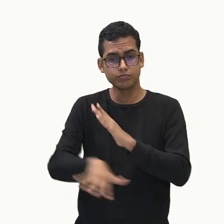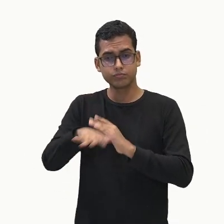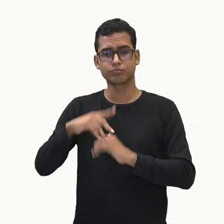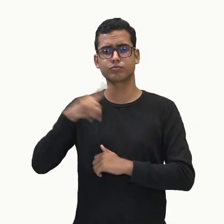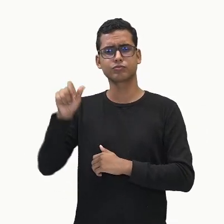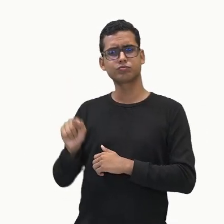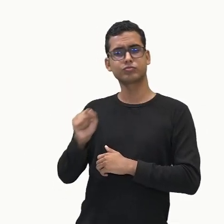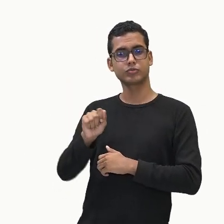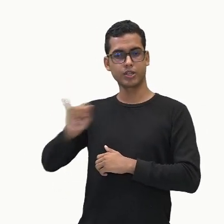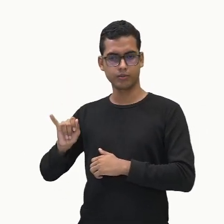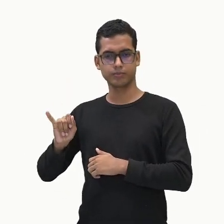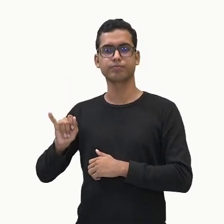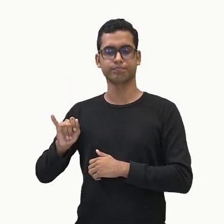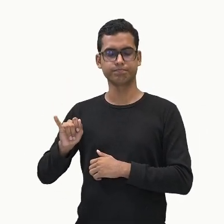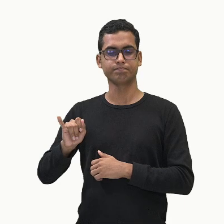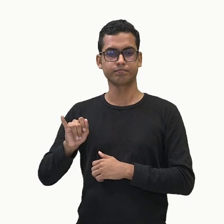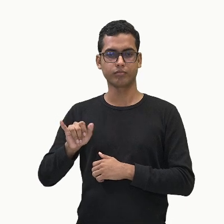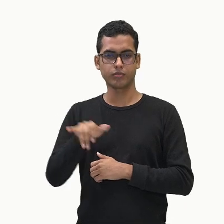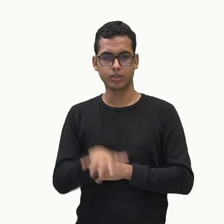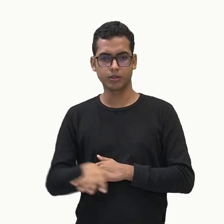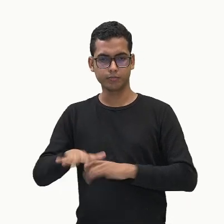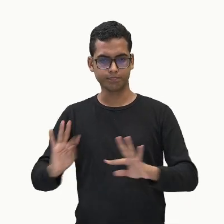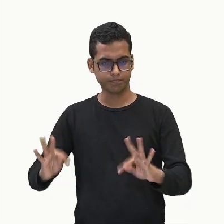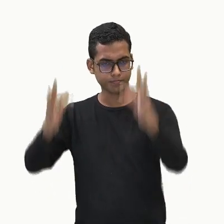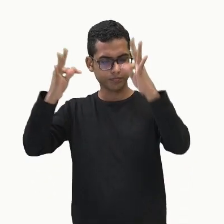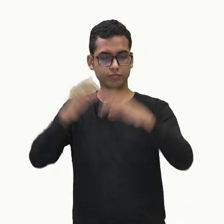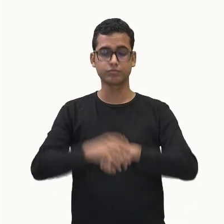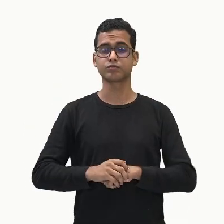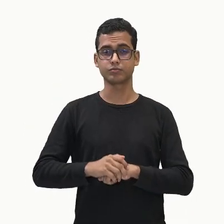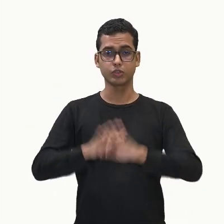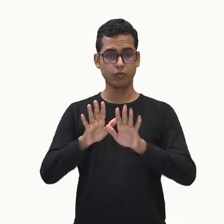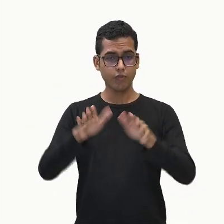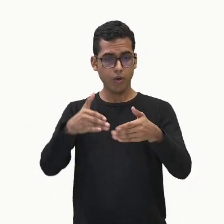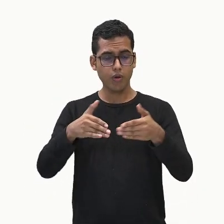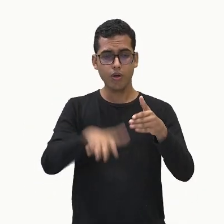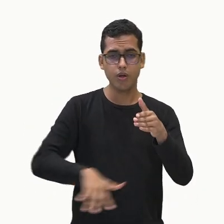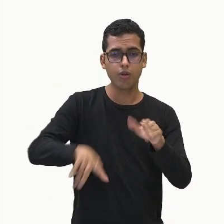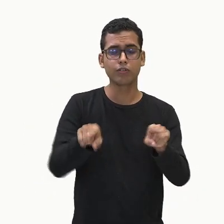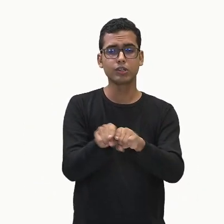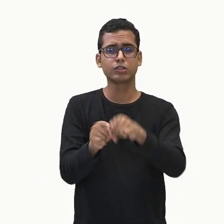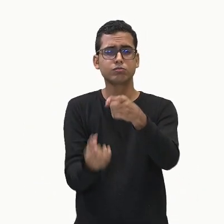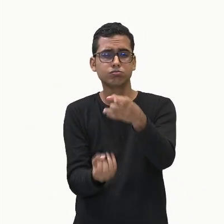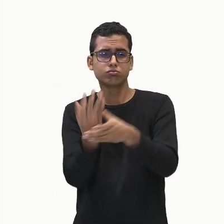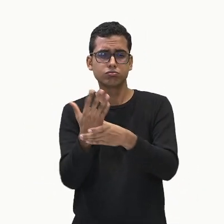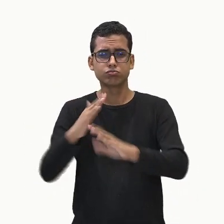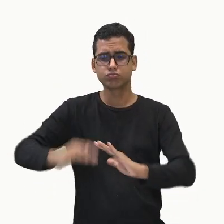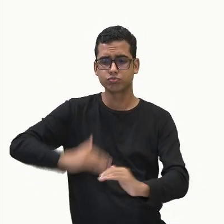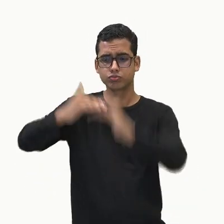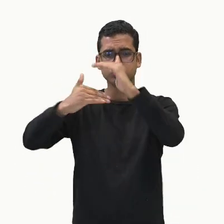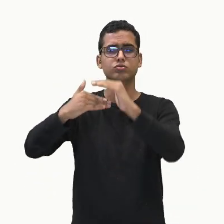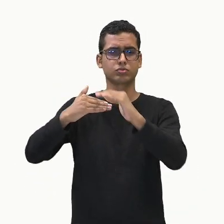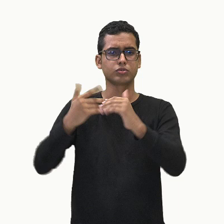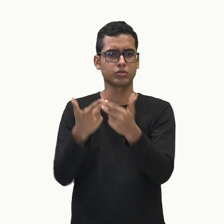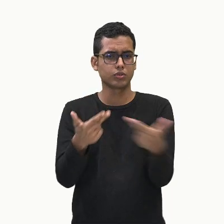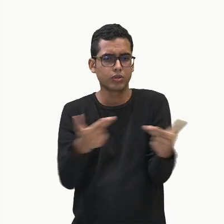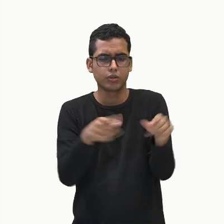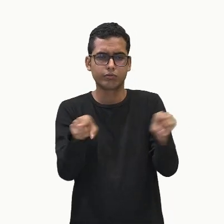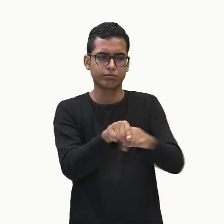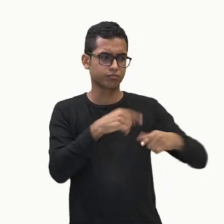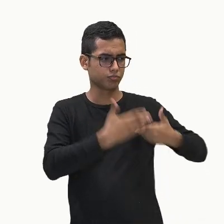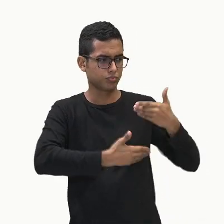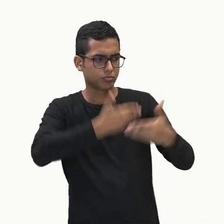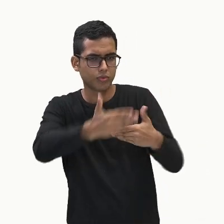são aqueles que irão trabalhar, né, desenvolver, automatizar